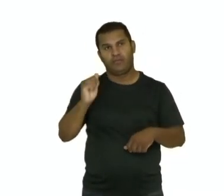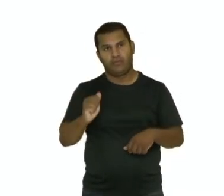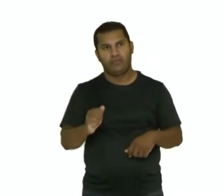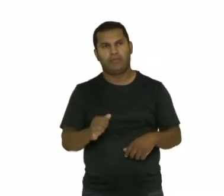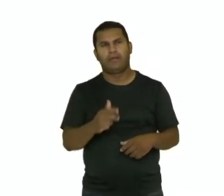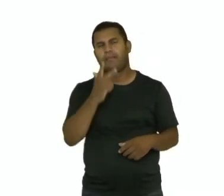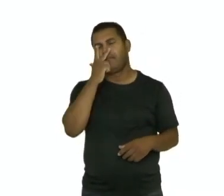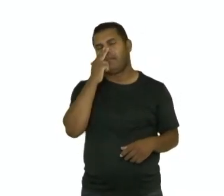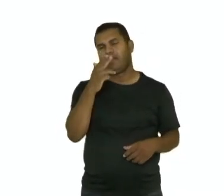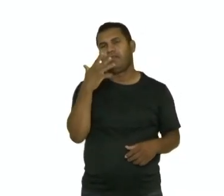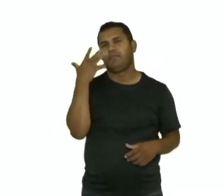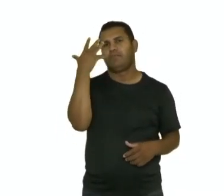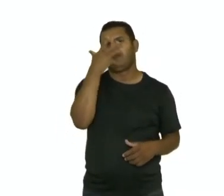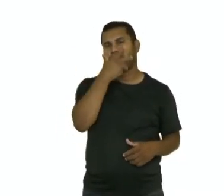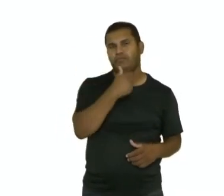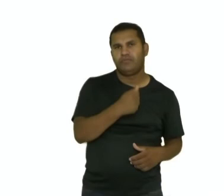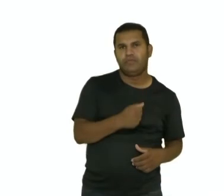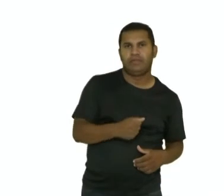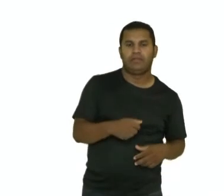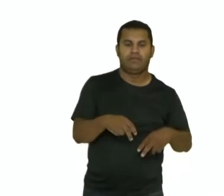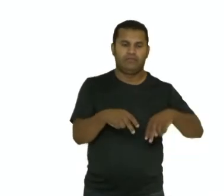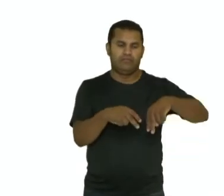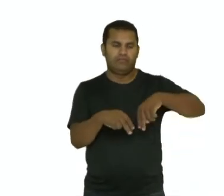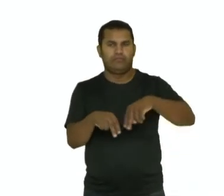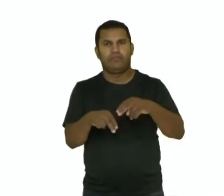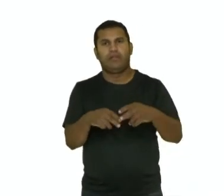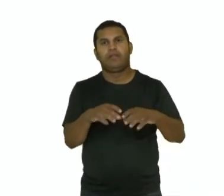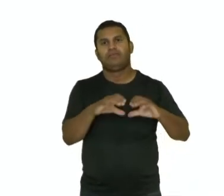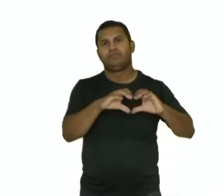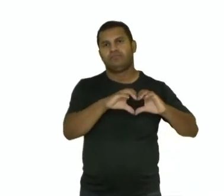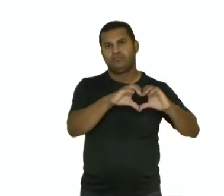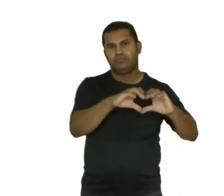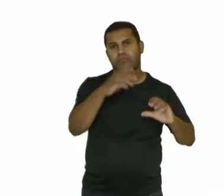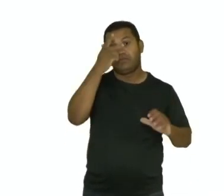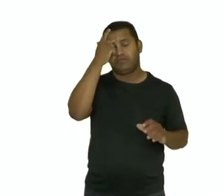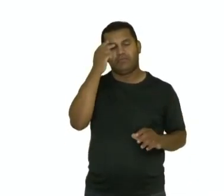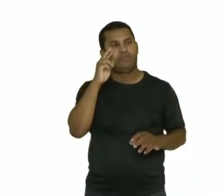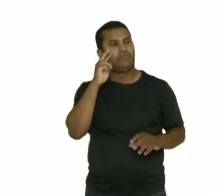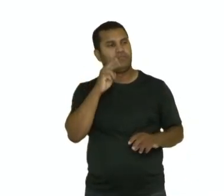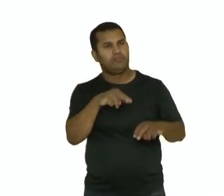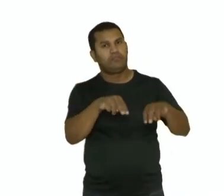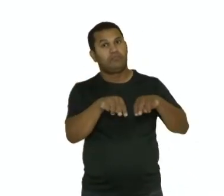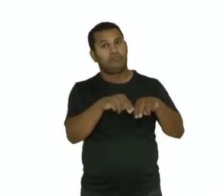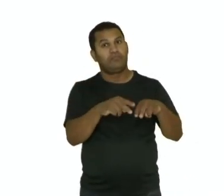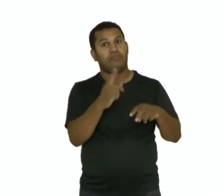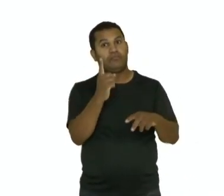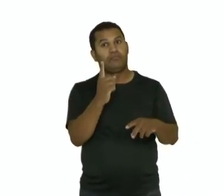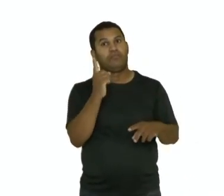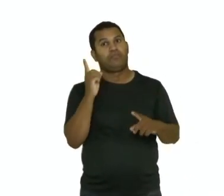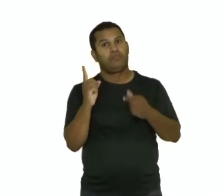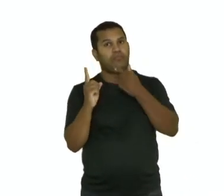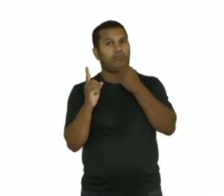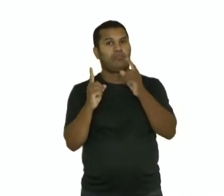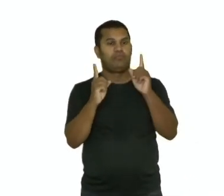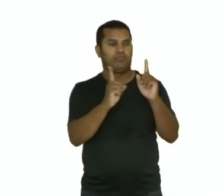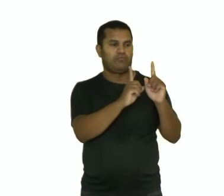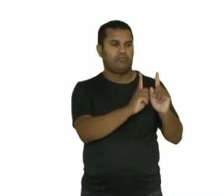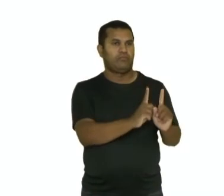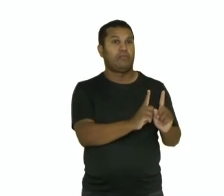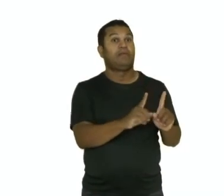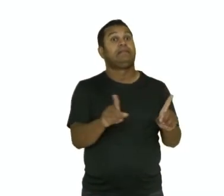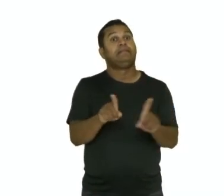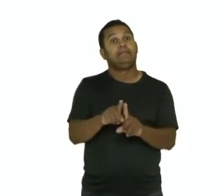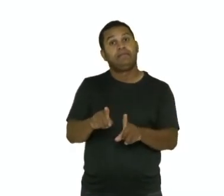com movimentos mais livres, guardando a essência original. Mas nós também temos o tchá-tchá-tchá das danças de salão, que ele é